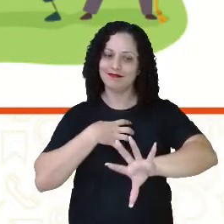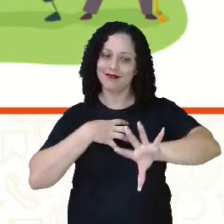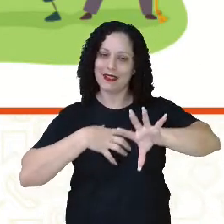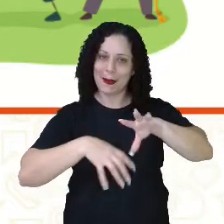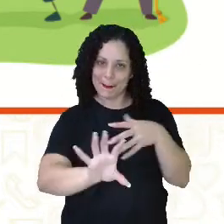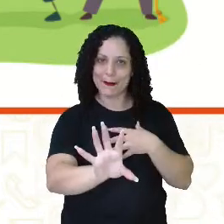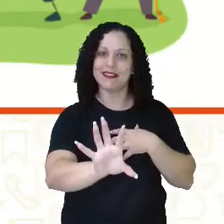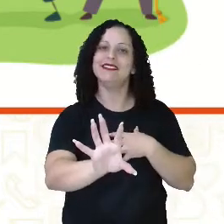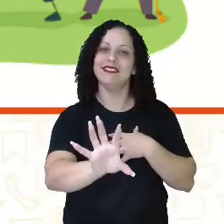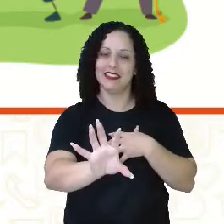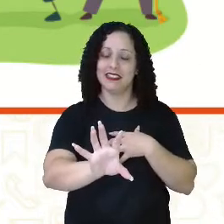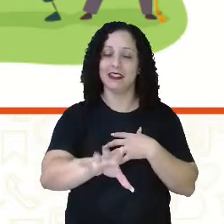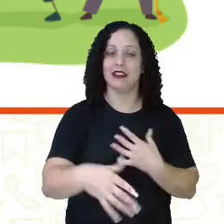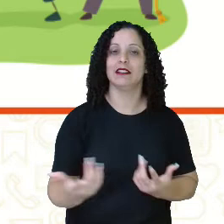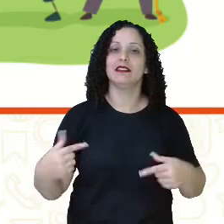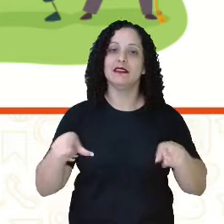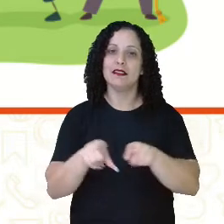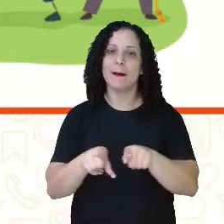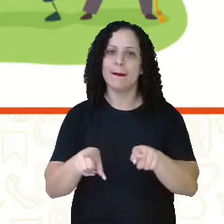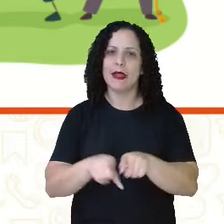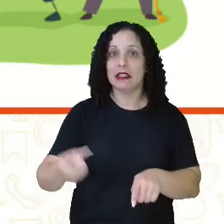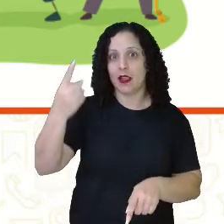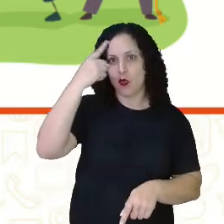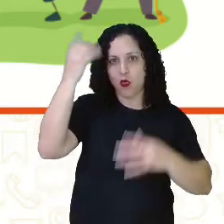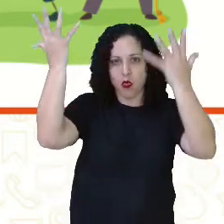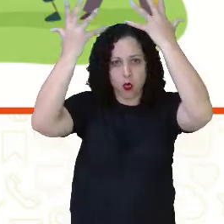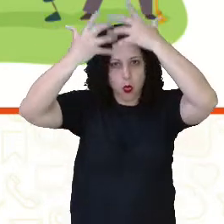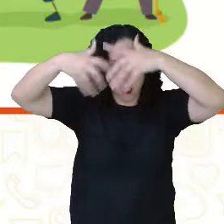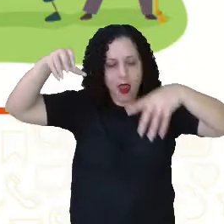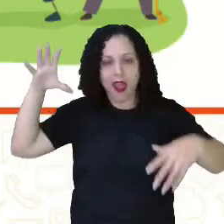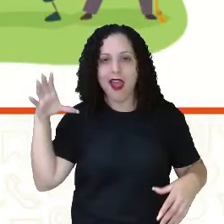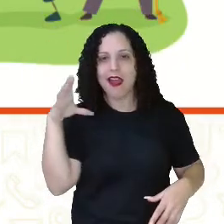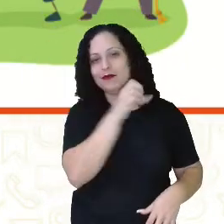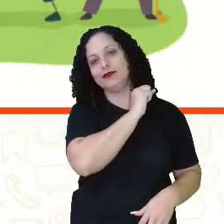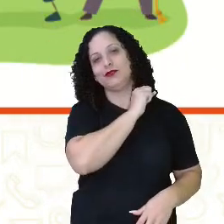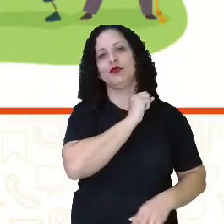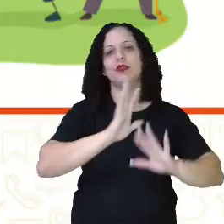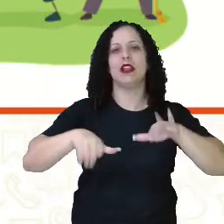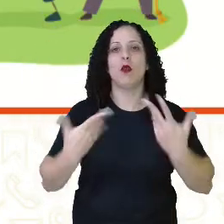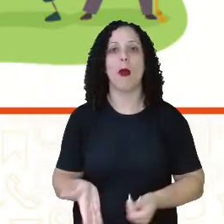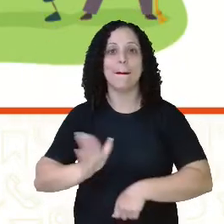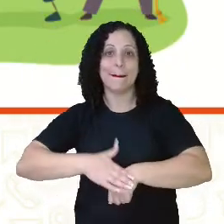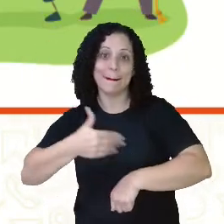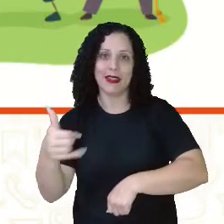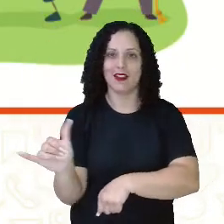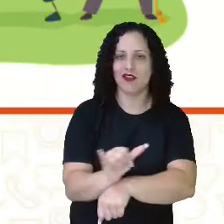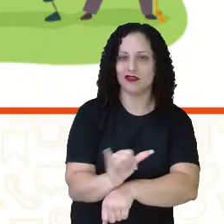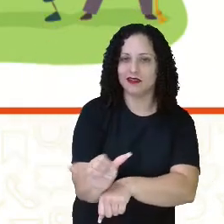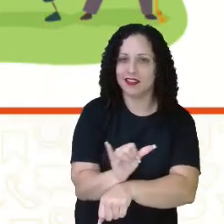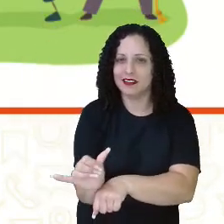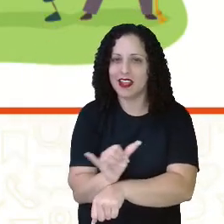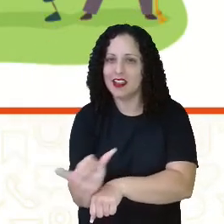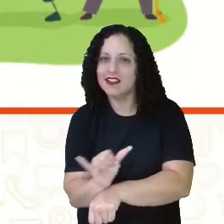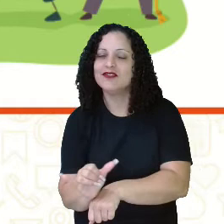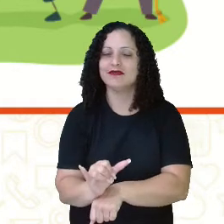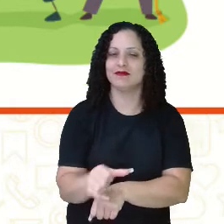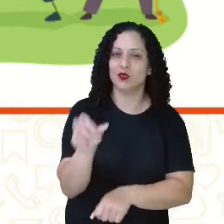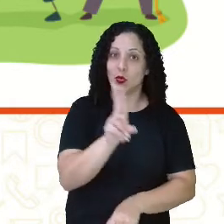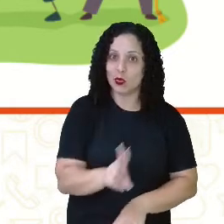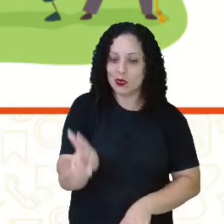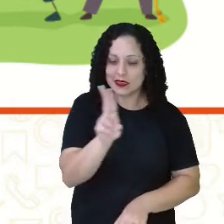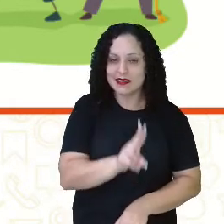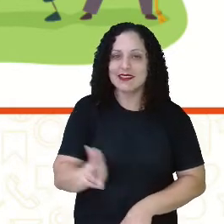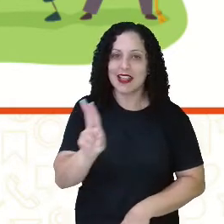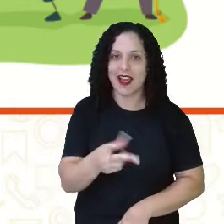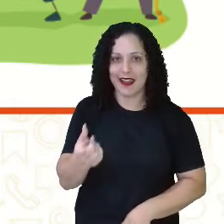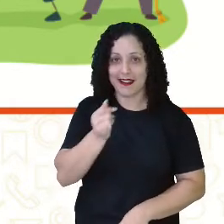com o colega, utilizando o raciocínio lógico, qual é a melhor estratégia a ser utilizada. Aqui está